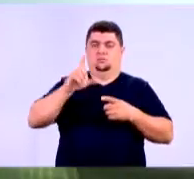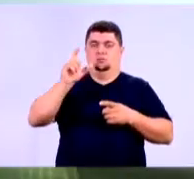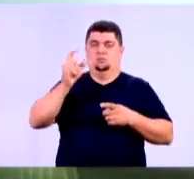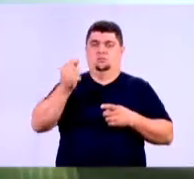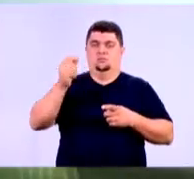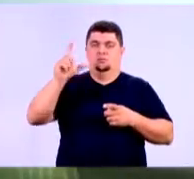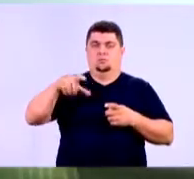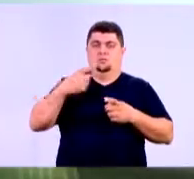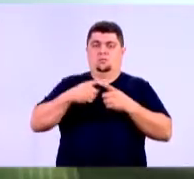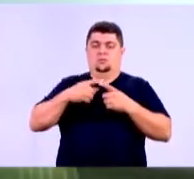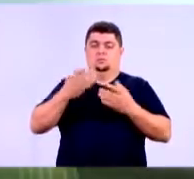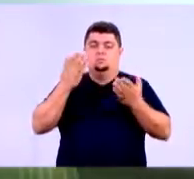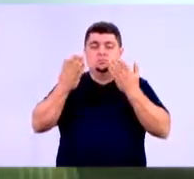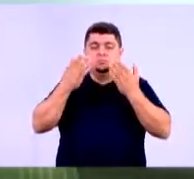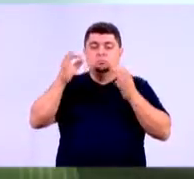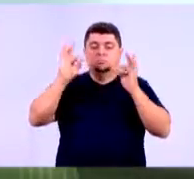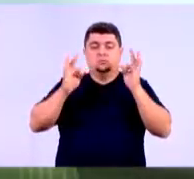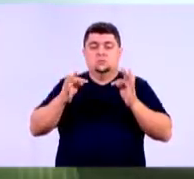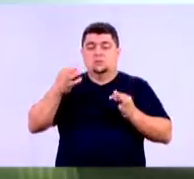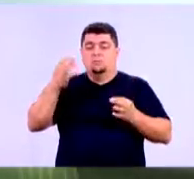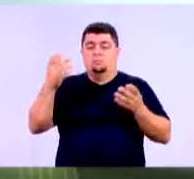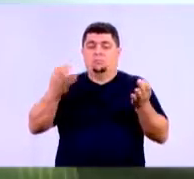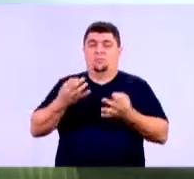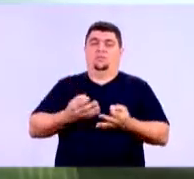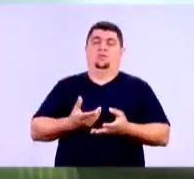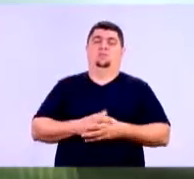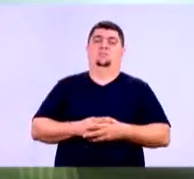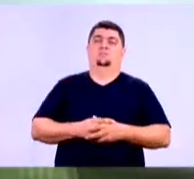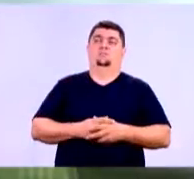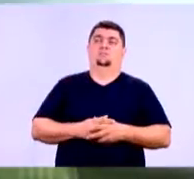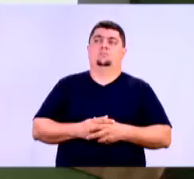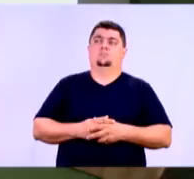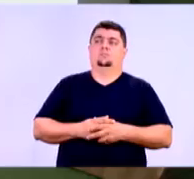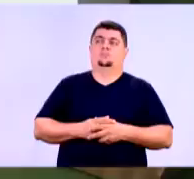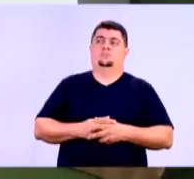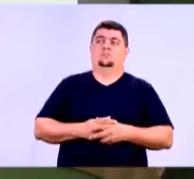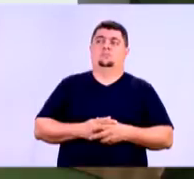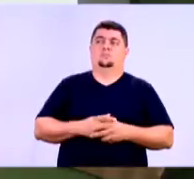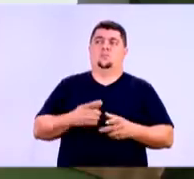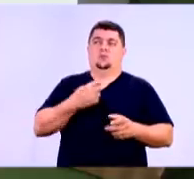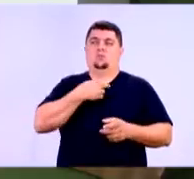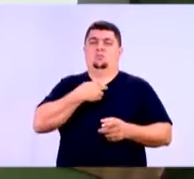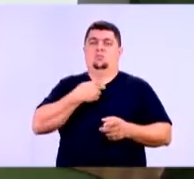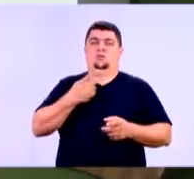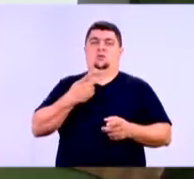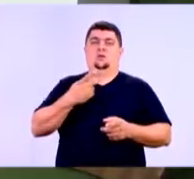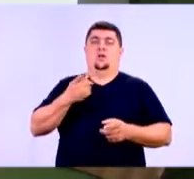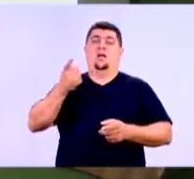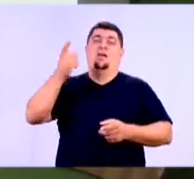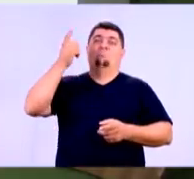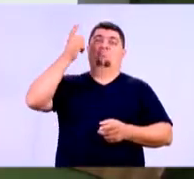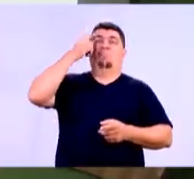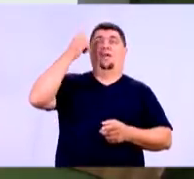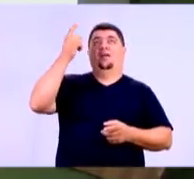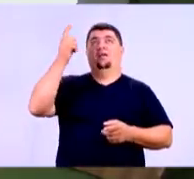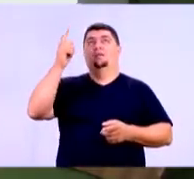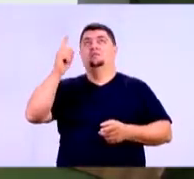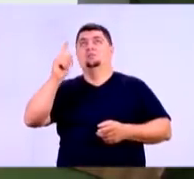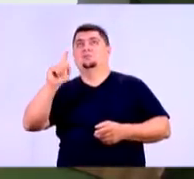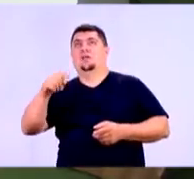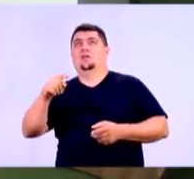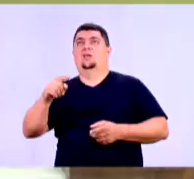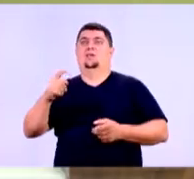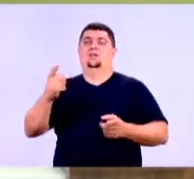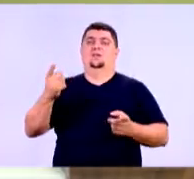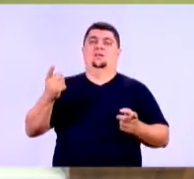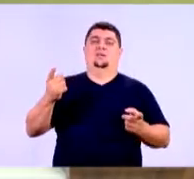para fazer uma análise técnica, realmente técnica. Exatamente, você não pode fazer isso no achismo. Não pode fazer, que nem a gente comentou mais